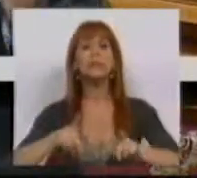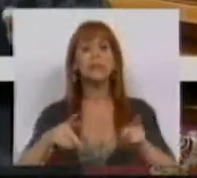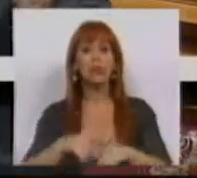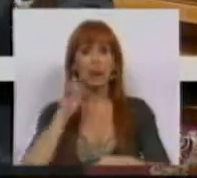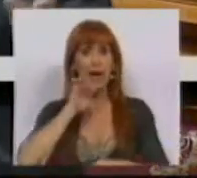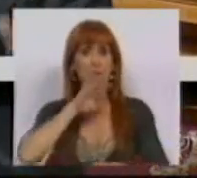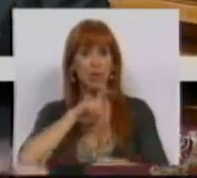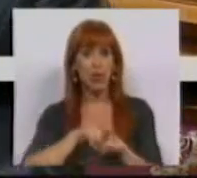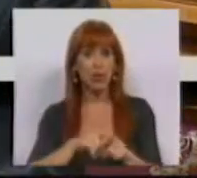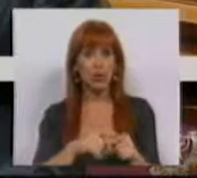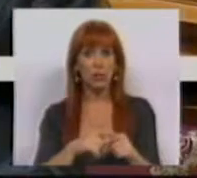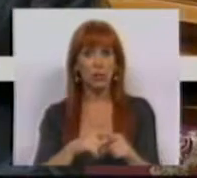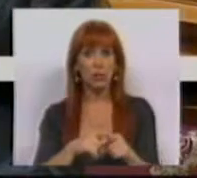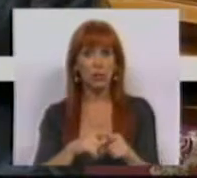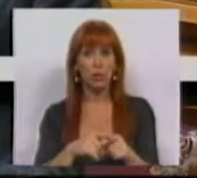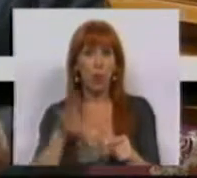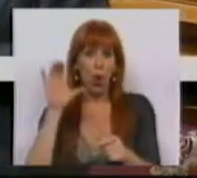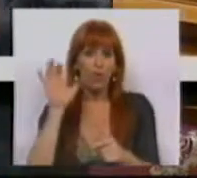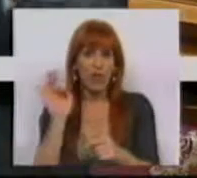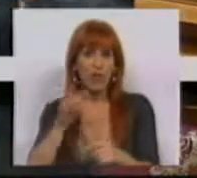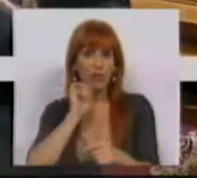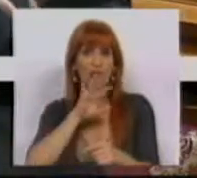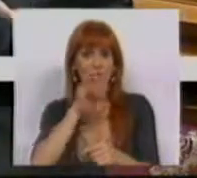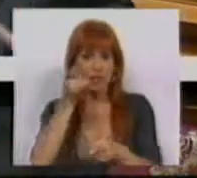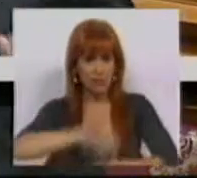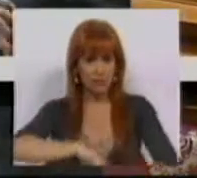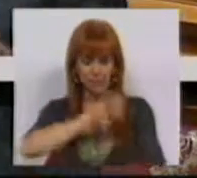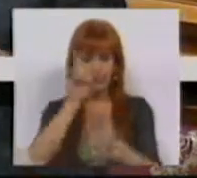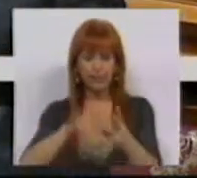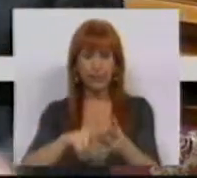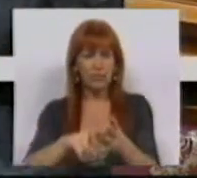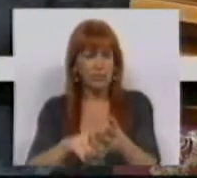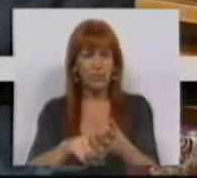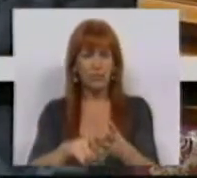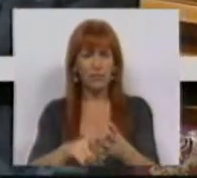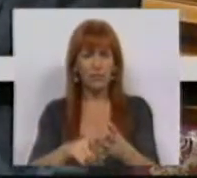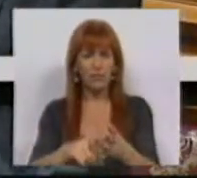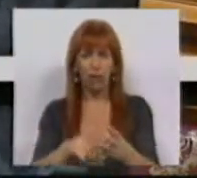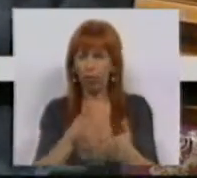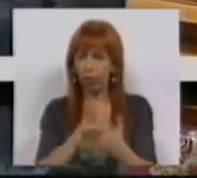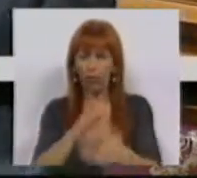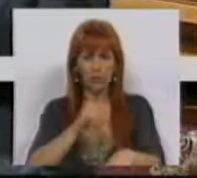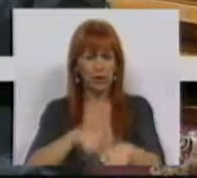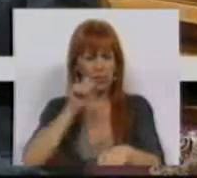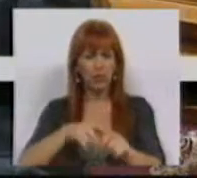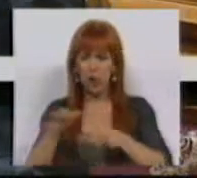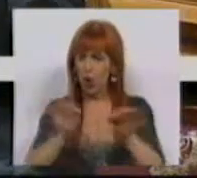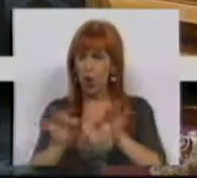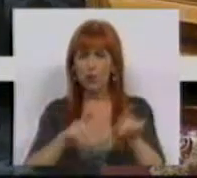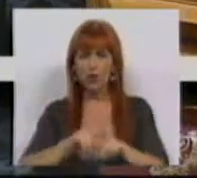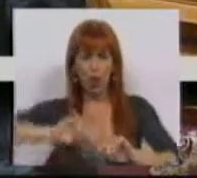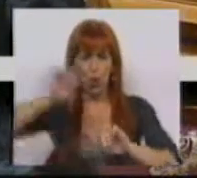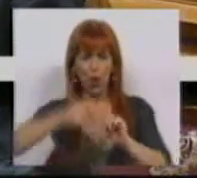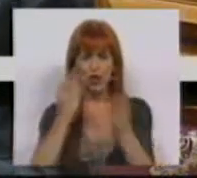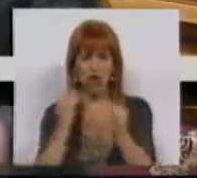os pais, com as confederações de pais. E também não é em pleno período de organização do